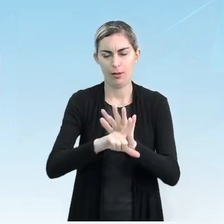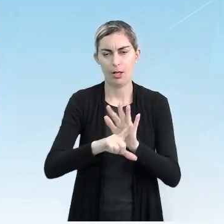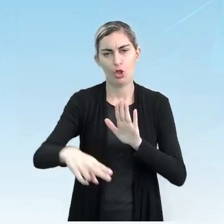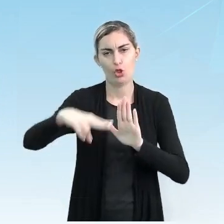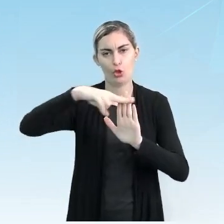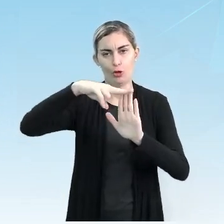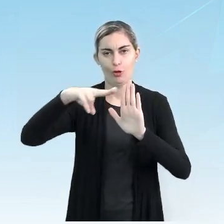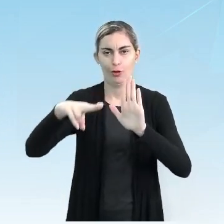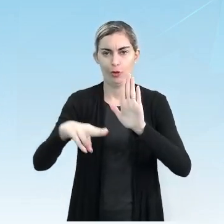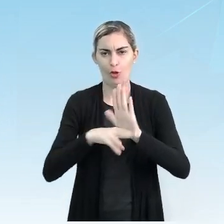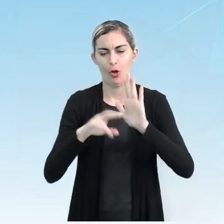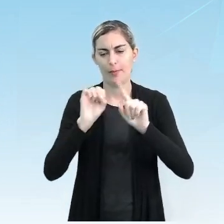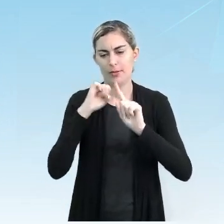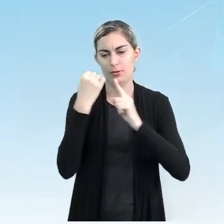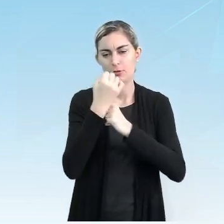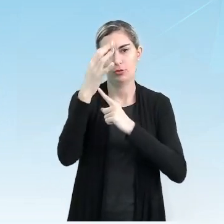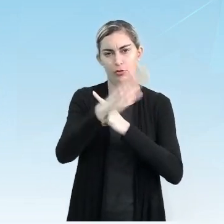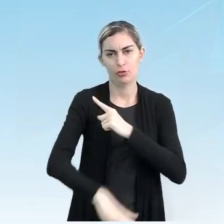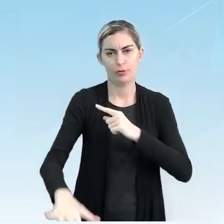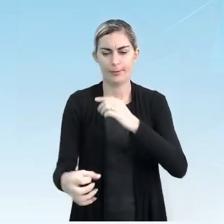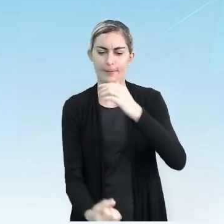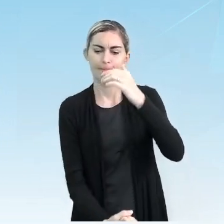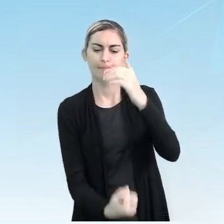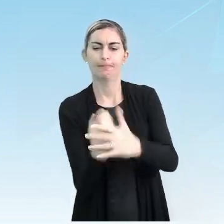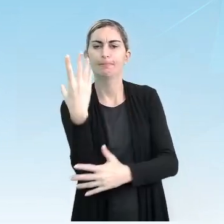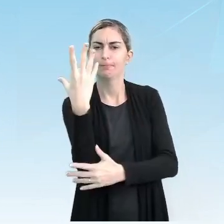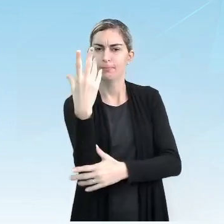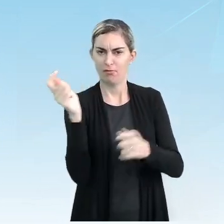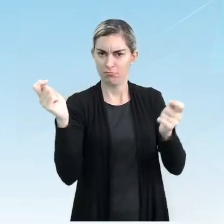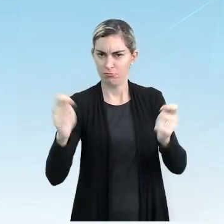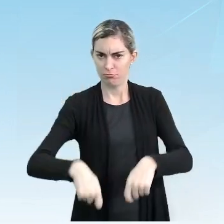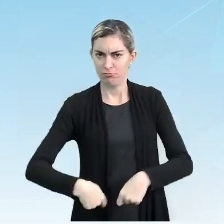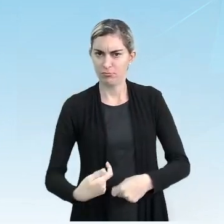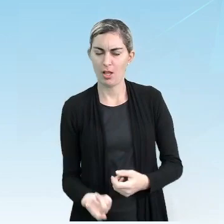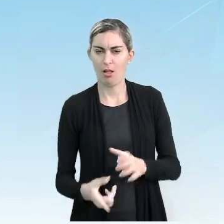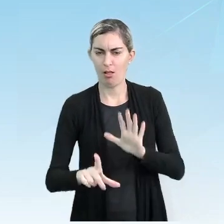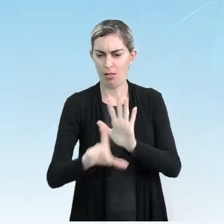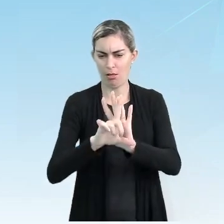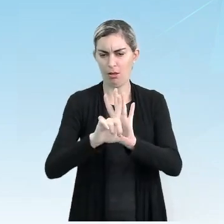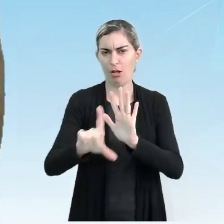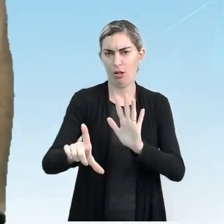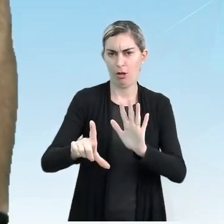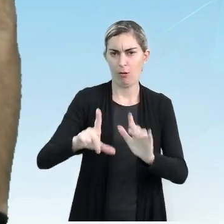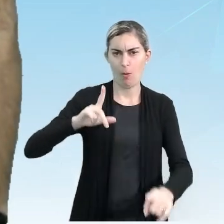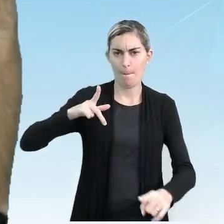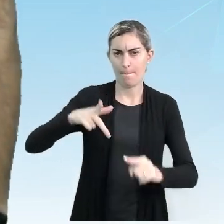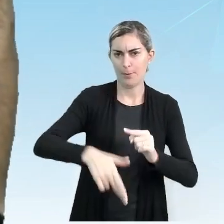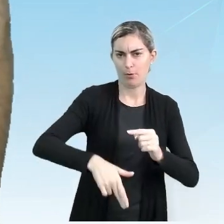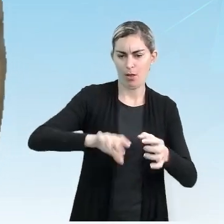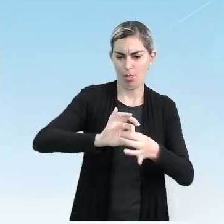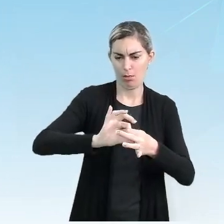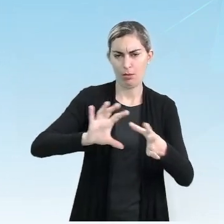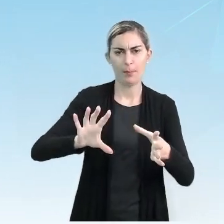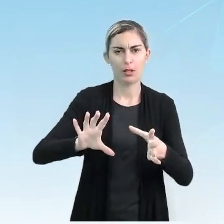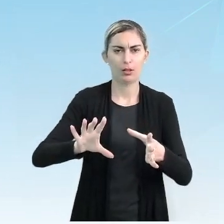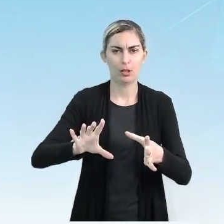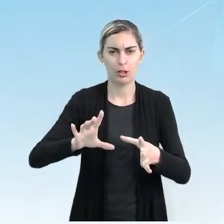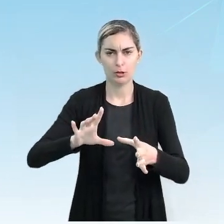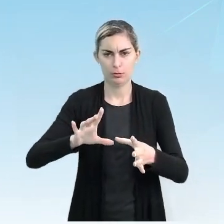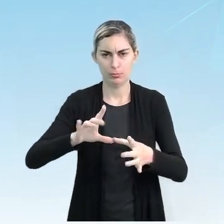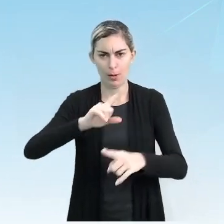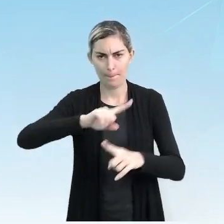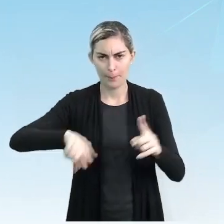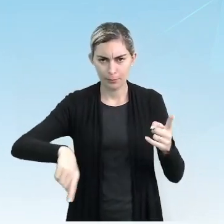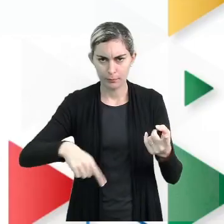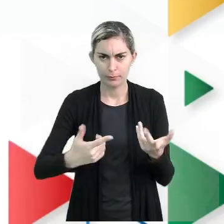normas que a sociedade cria. Será que elas tolhem a liberdade, cortam a liberdade? Será? Na tela